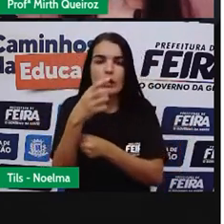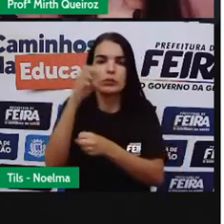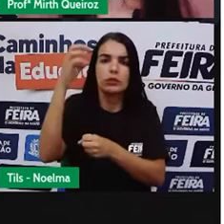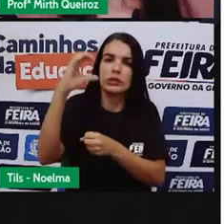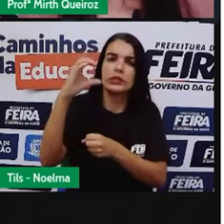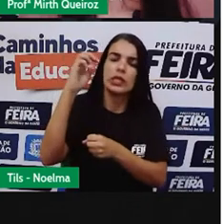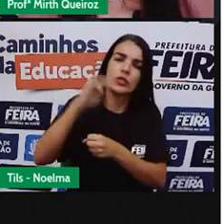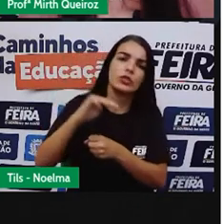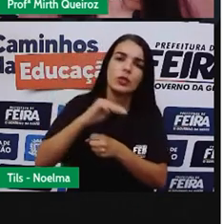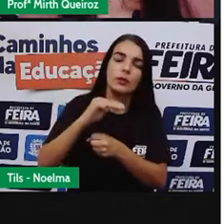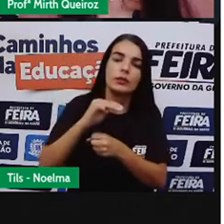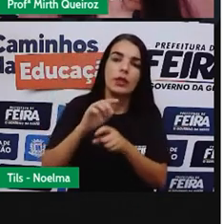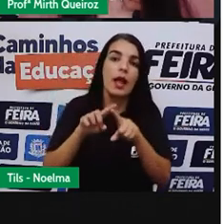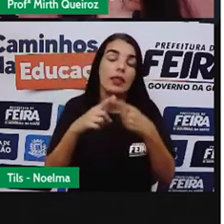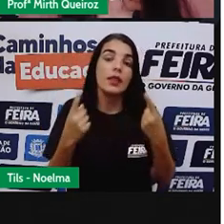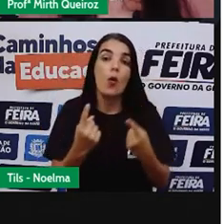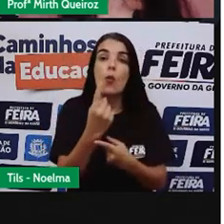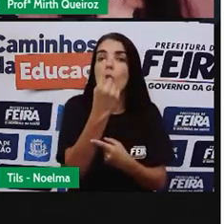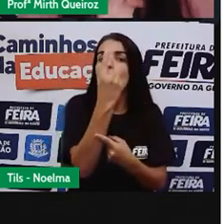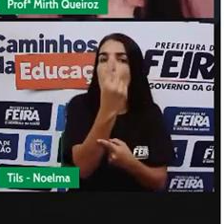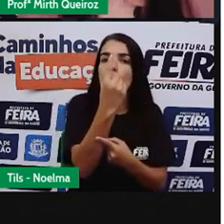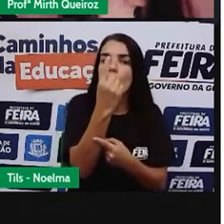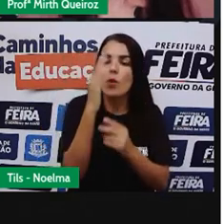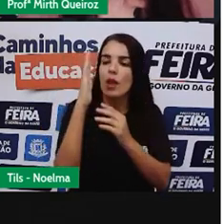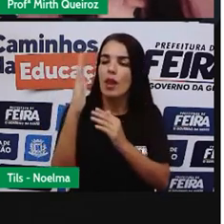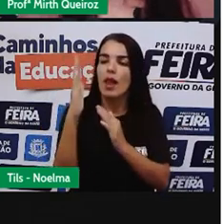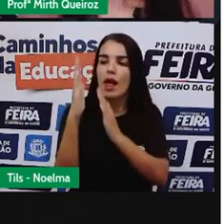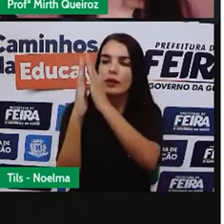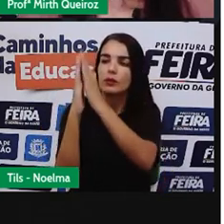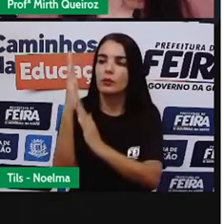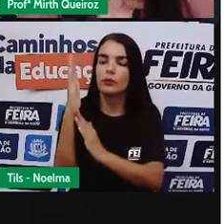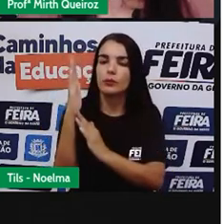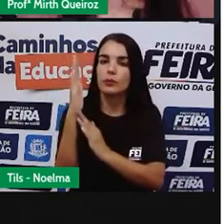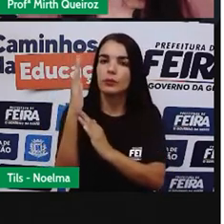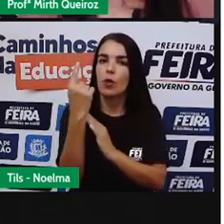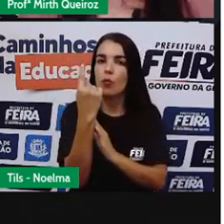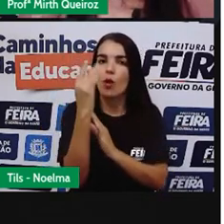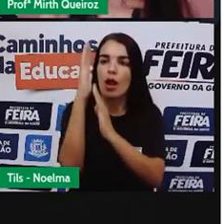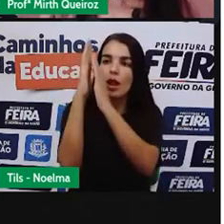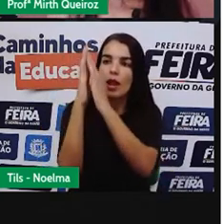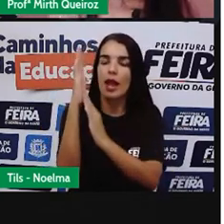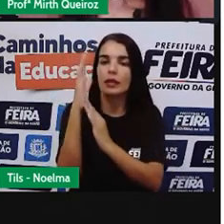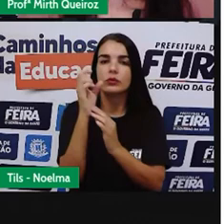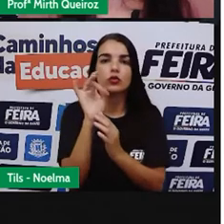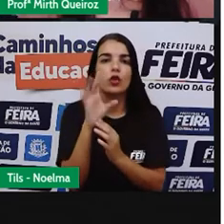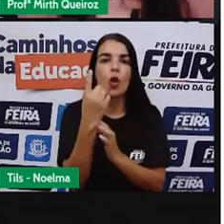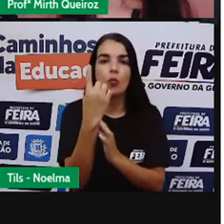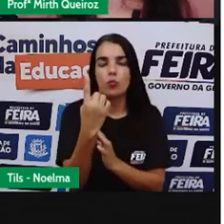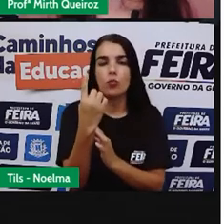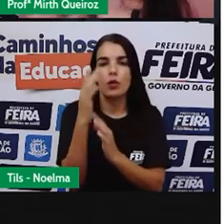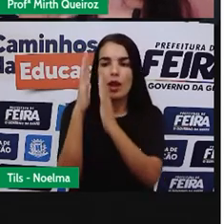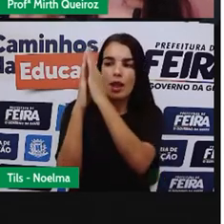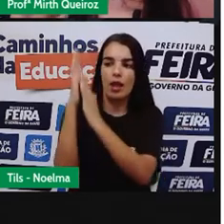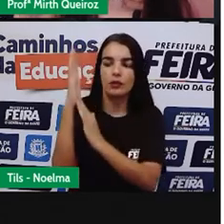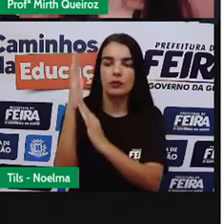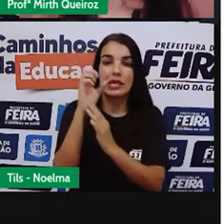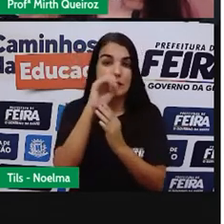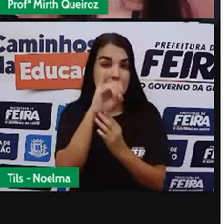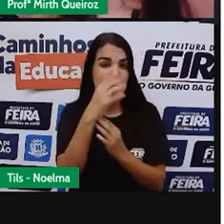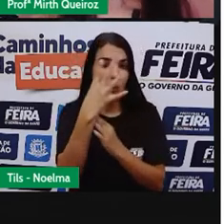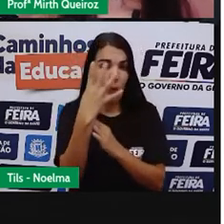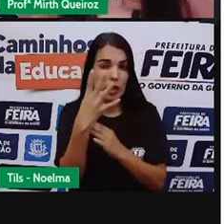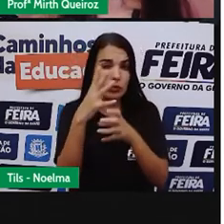aí 24 centímetros. Qual seria então a medida só de um lado? Se de quatro